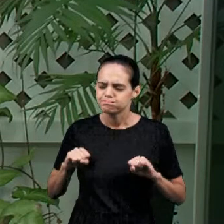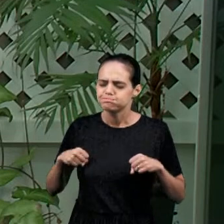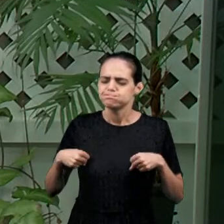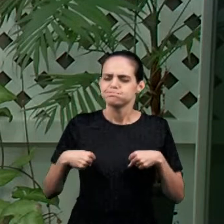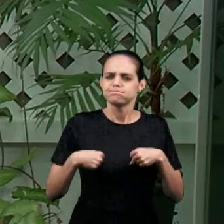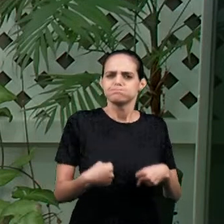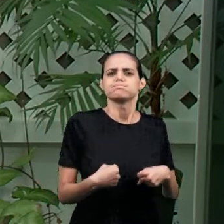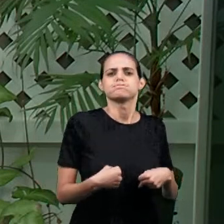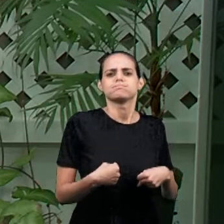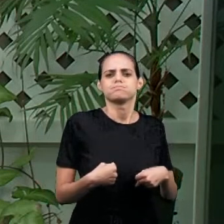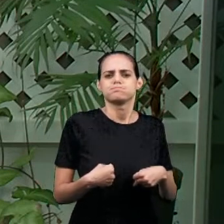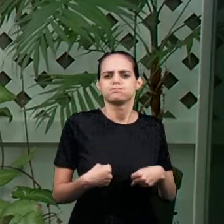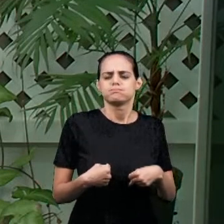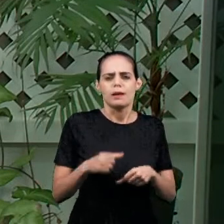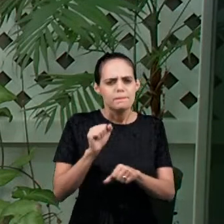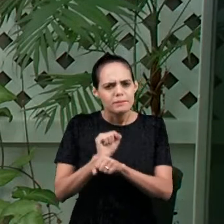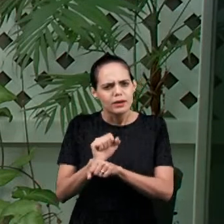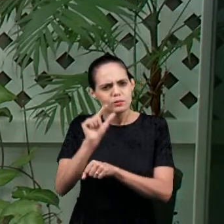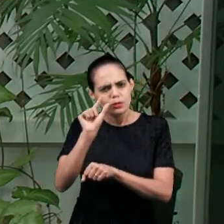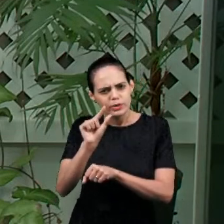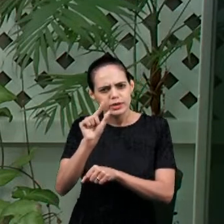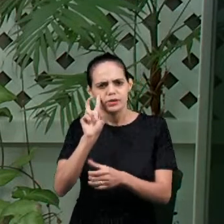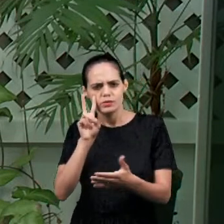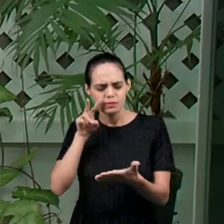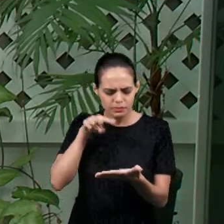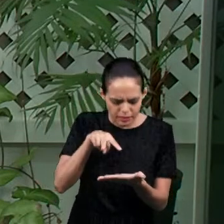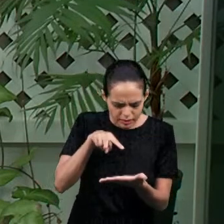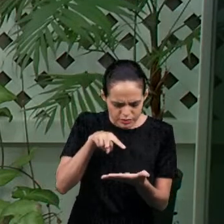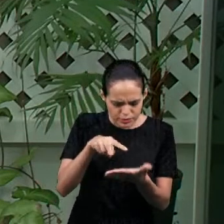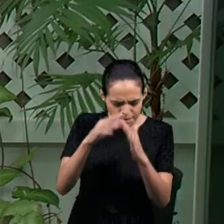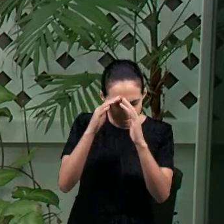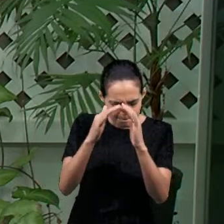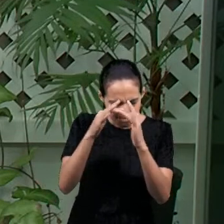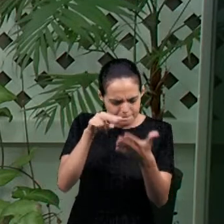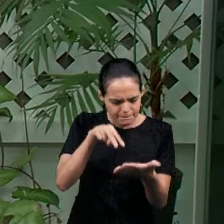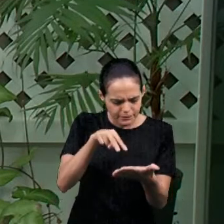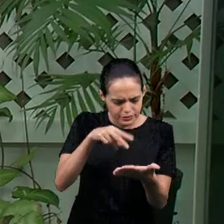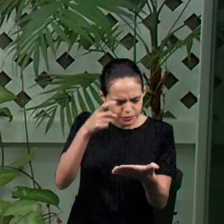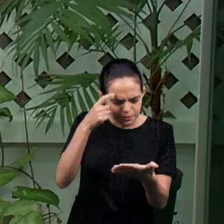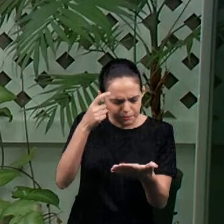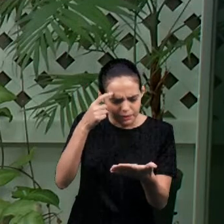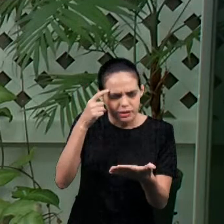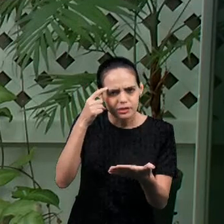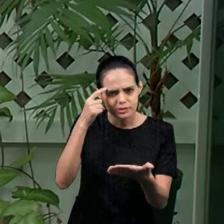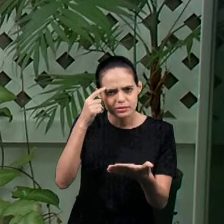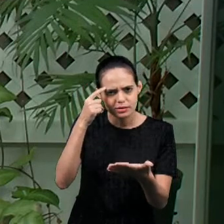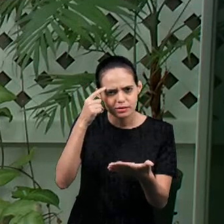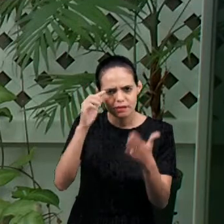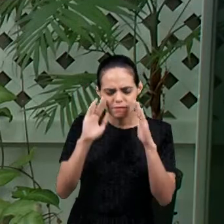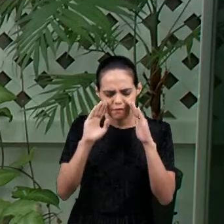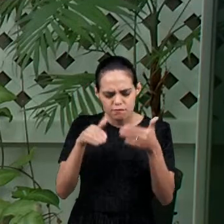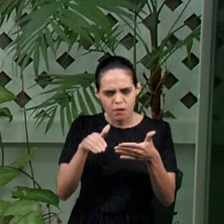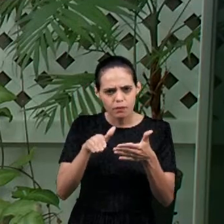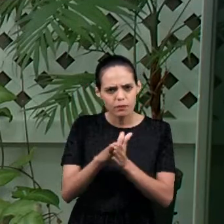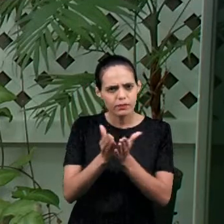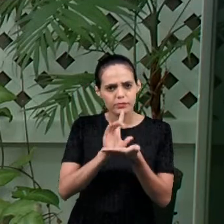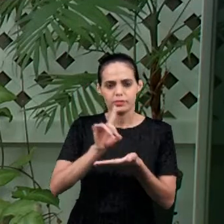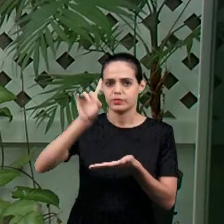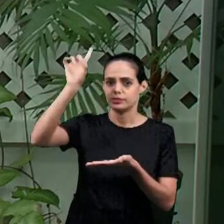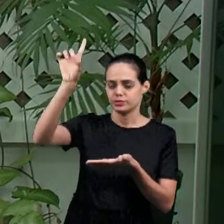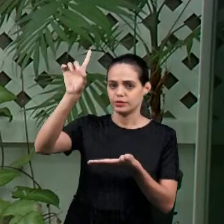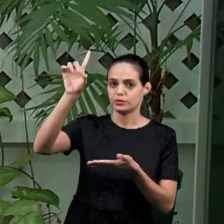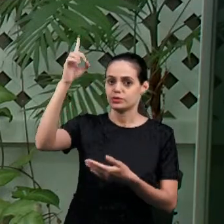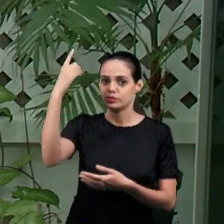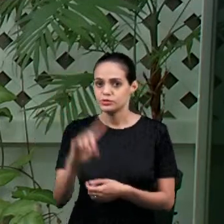parem, meditem, vamos ler aqui, vamos ver se a resposta é essa mesma, e com o direito que os irmãos